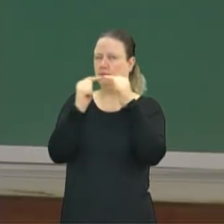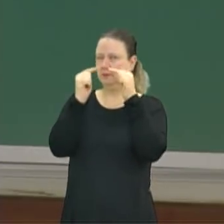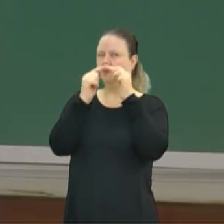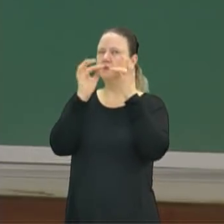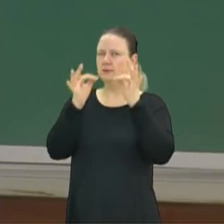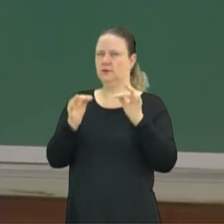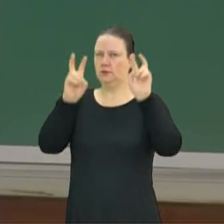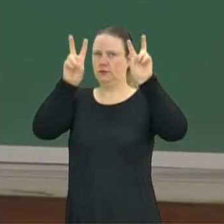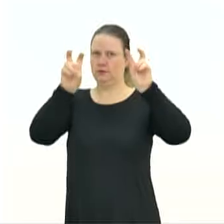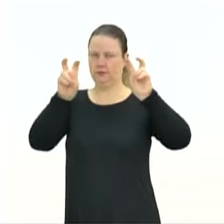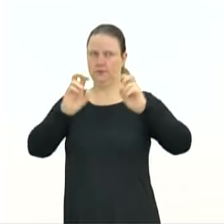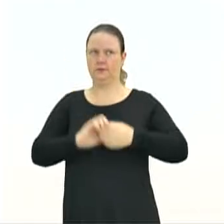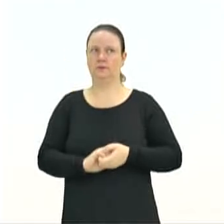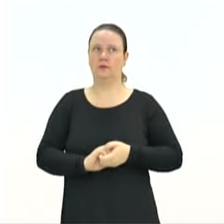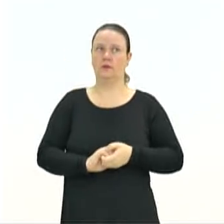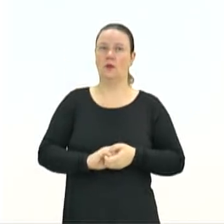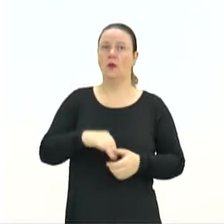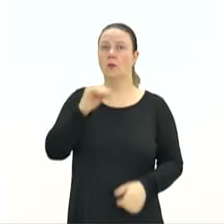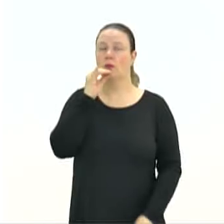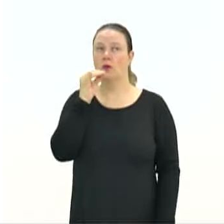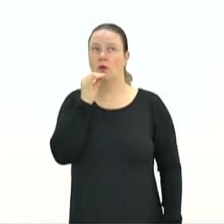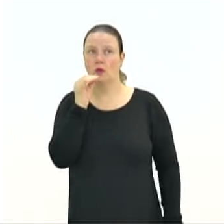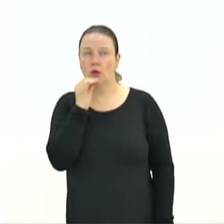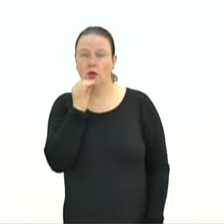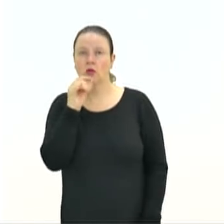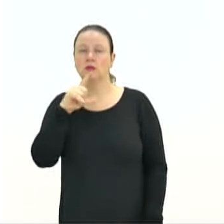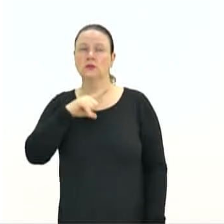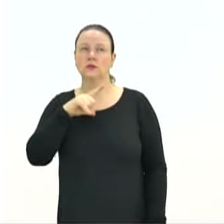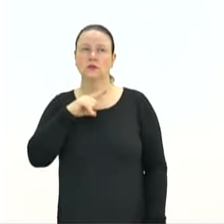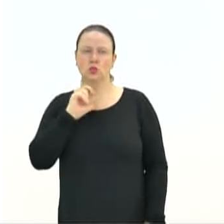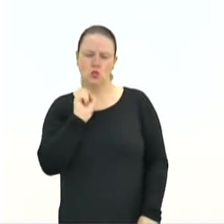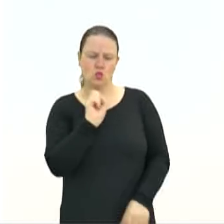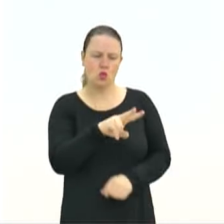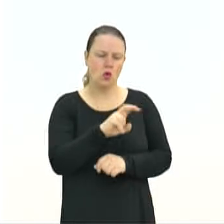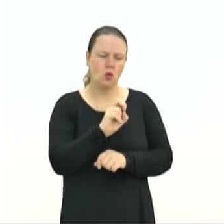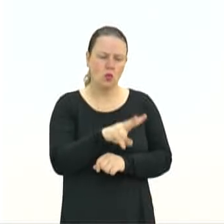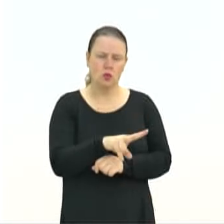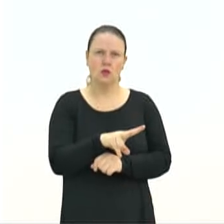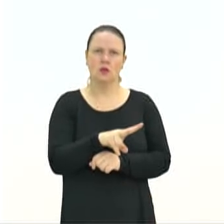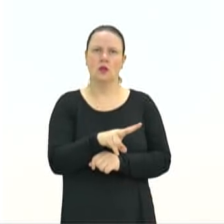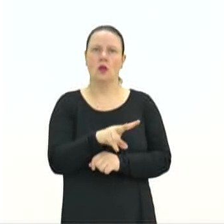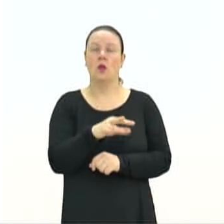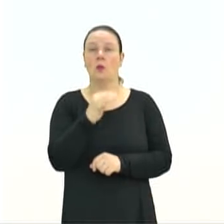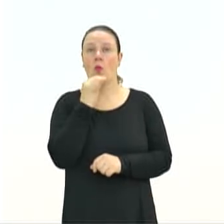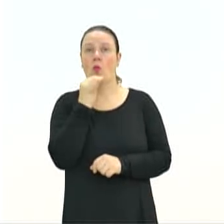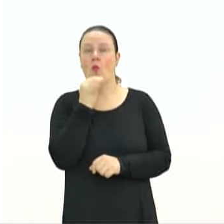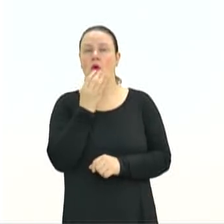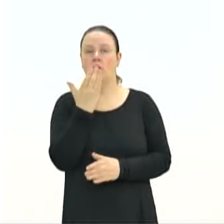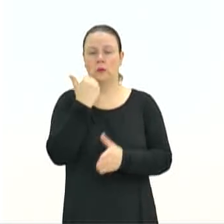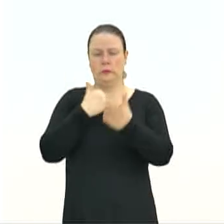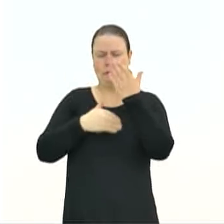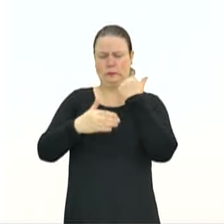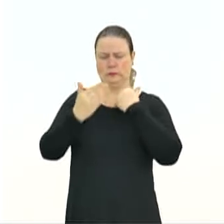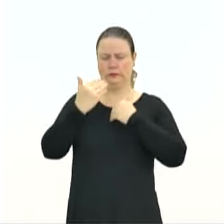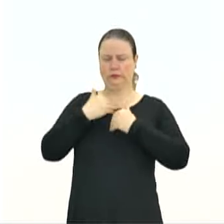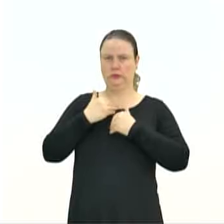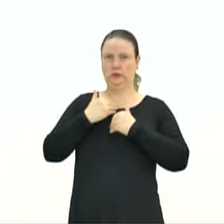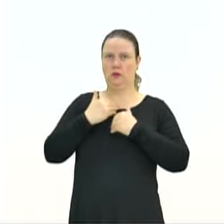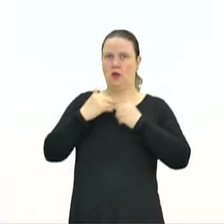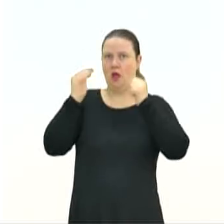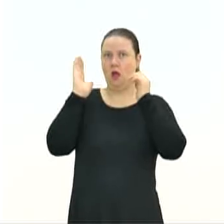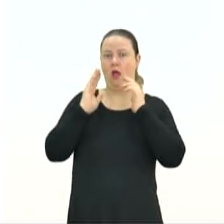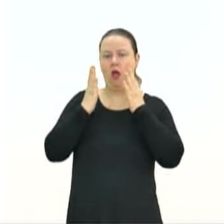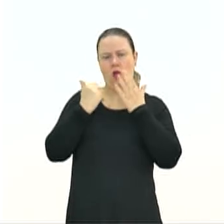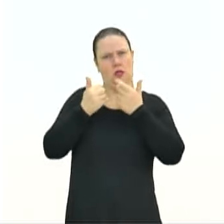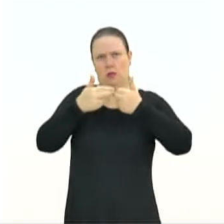tá? Suponha que um pesticida lipossolúvel que se acumula no organismo após ser ingerido tenha sido utilizado durante